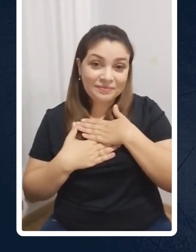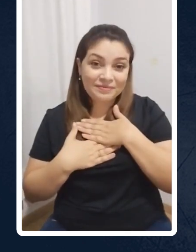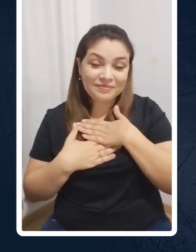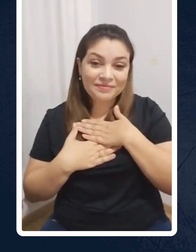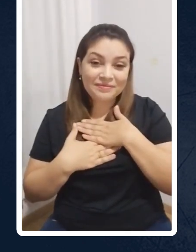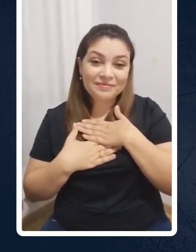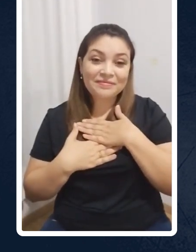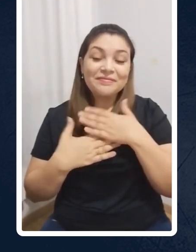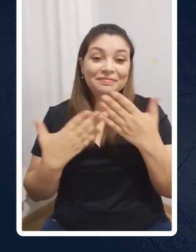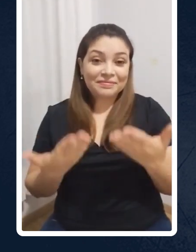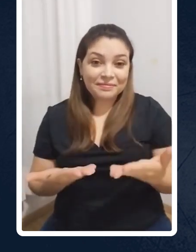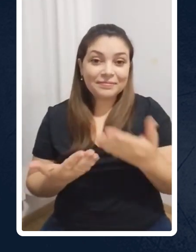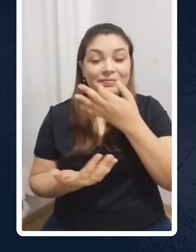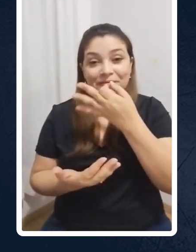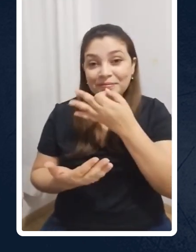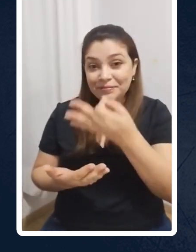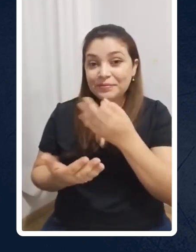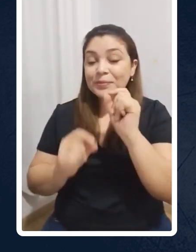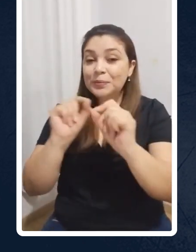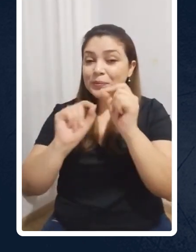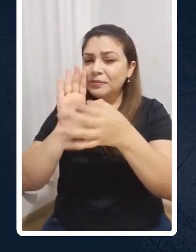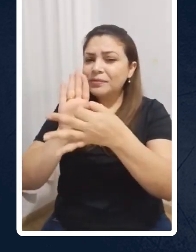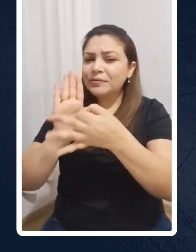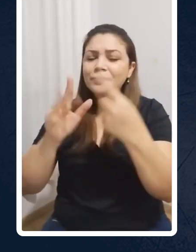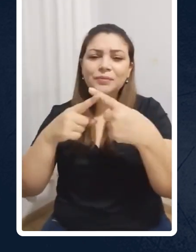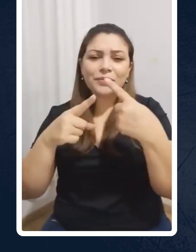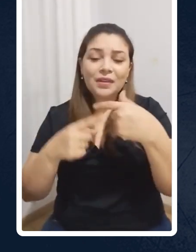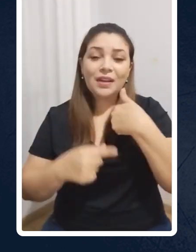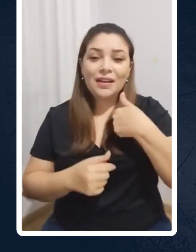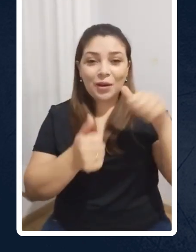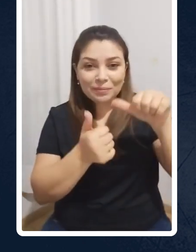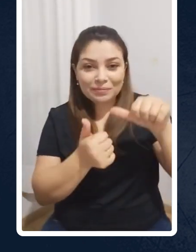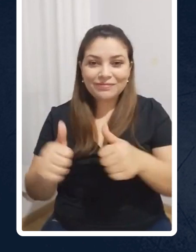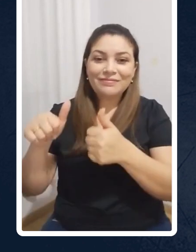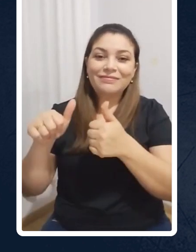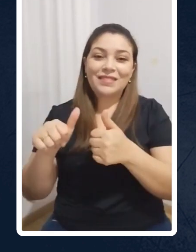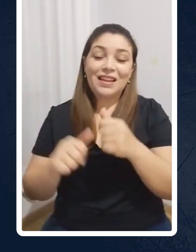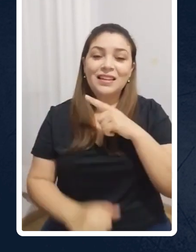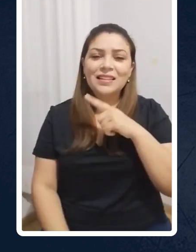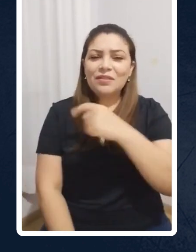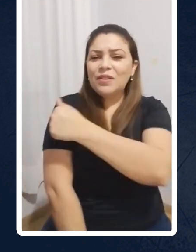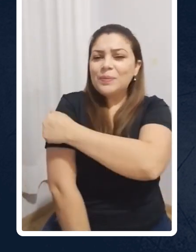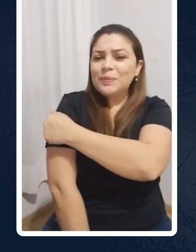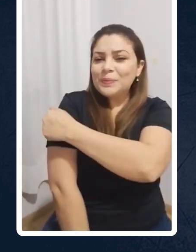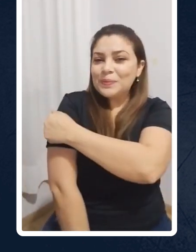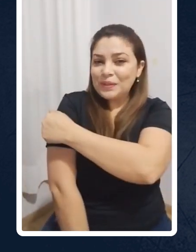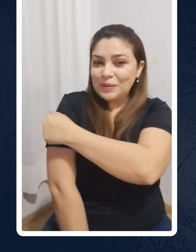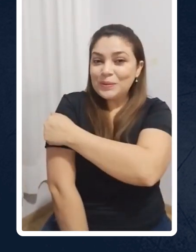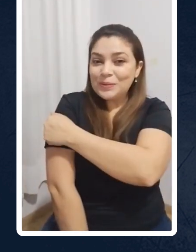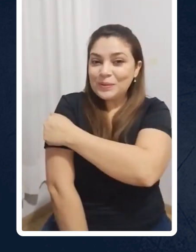é interessante, eu fui batizada pelos alunos da Escola Especial Concórdia, onde